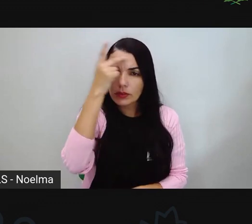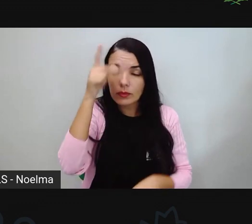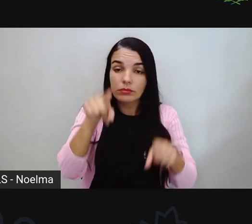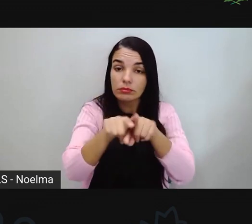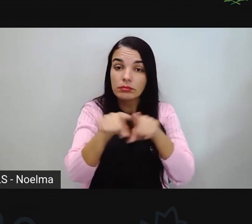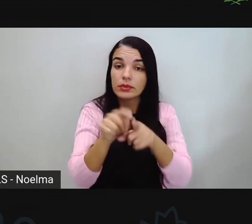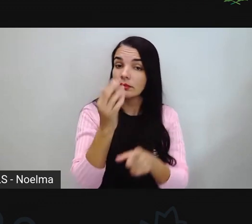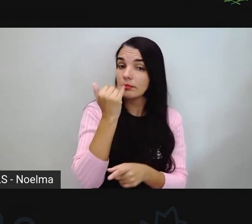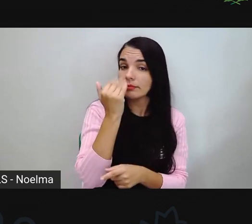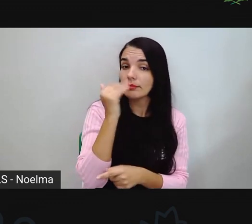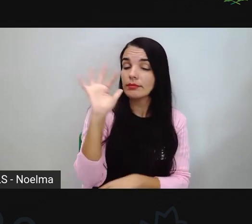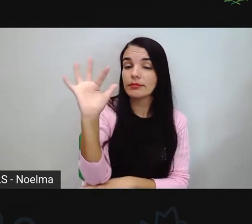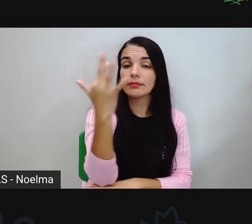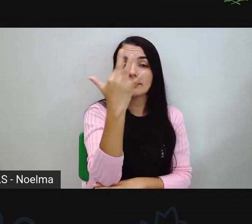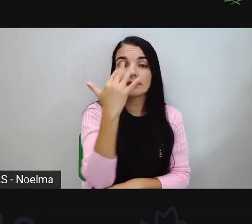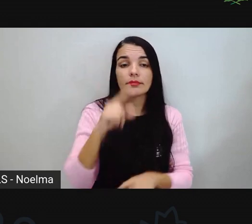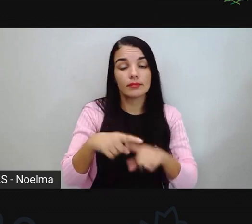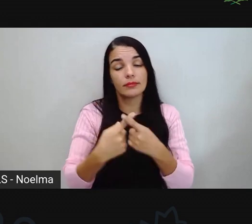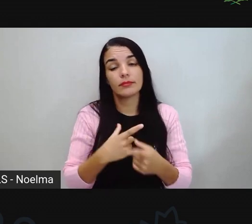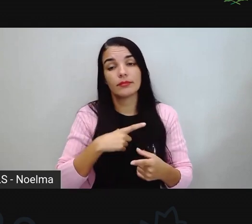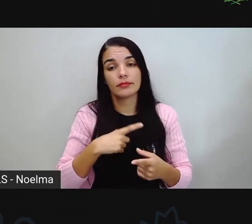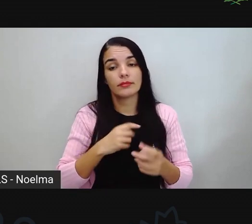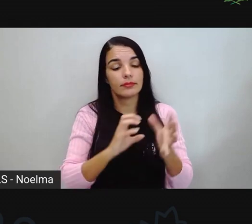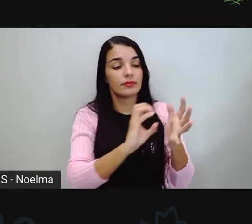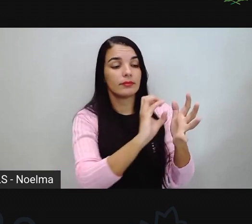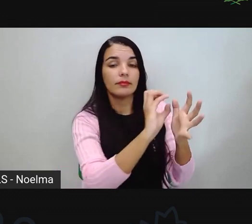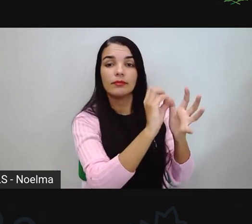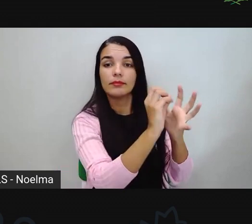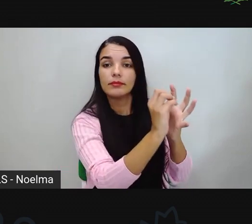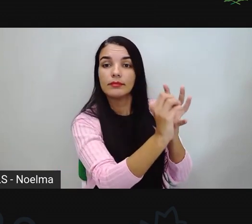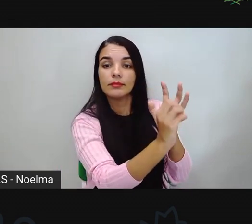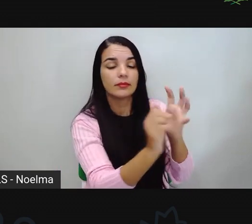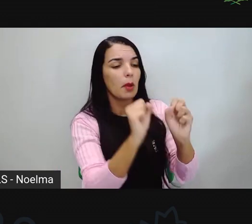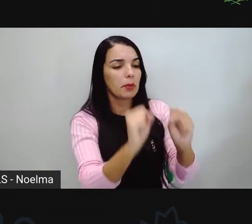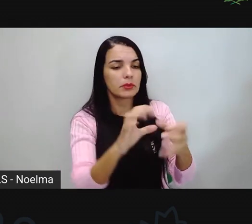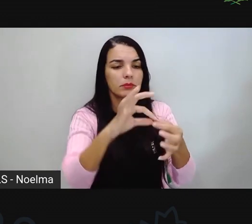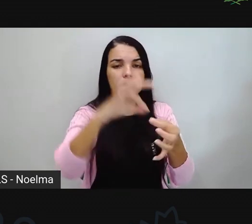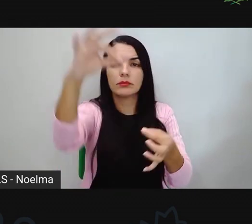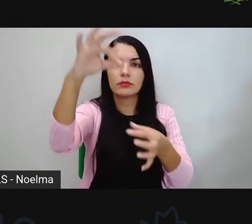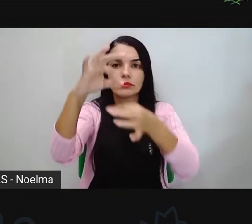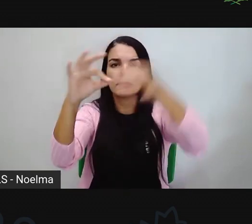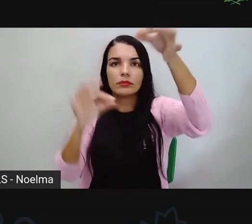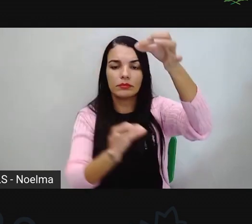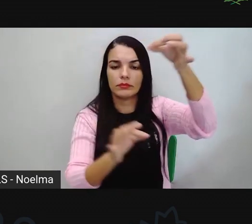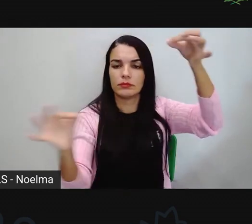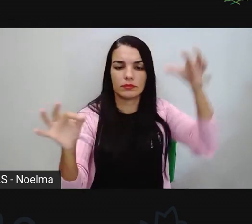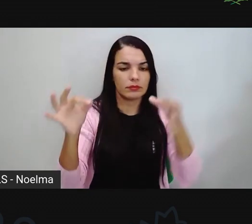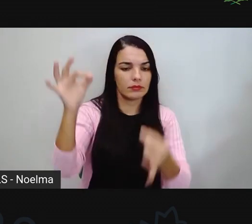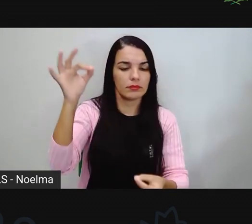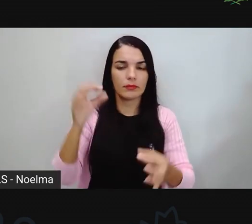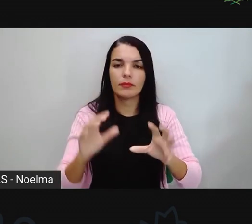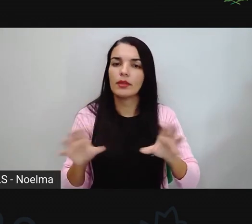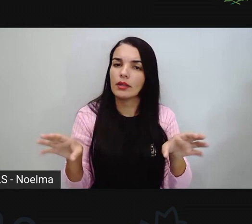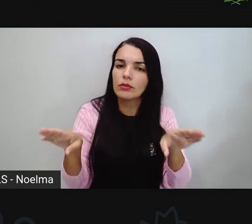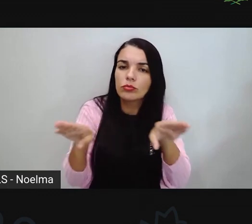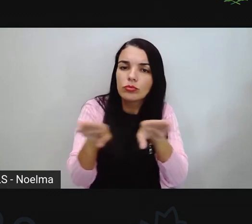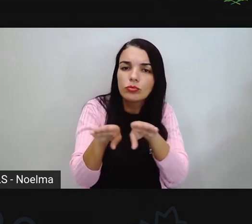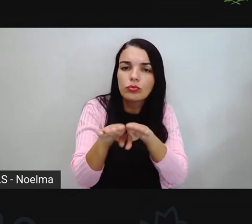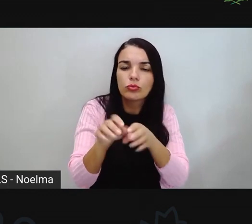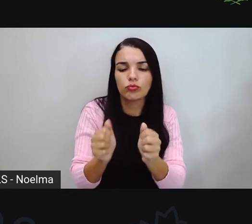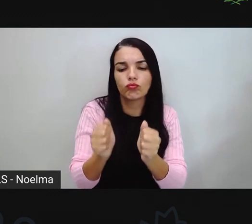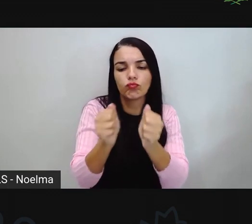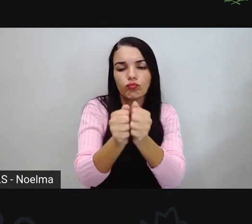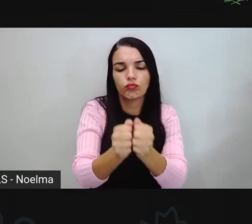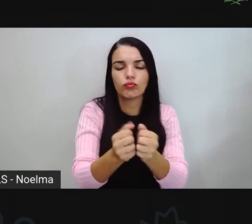cadeia ela pode ser cruzada com outras cadeias, formando aí uma